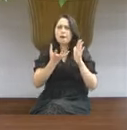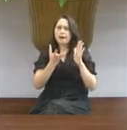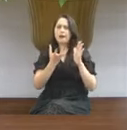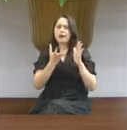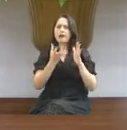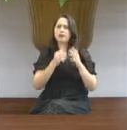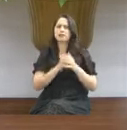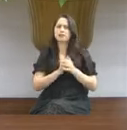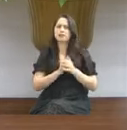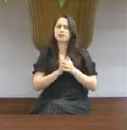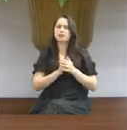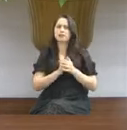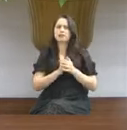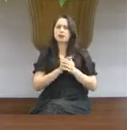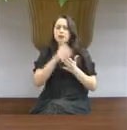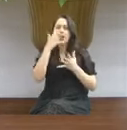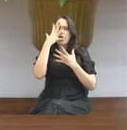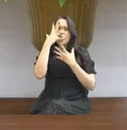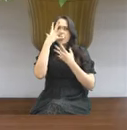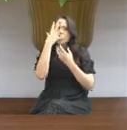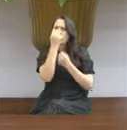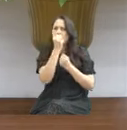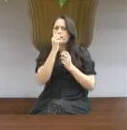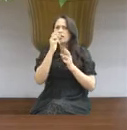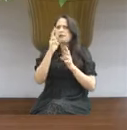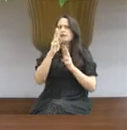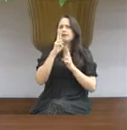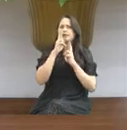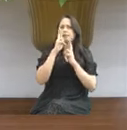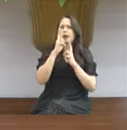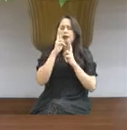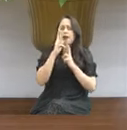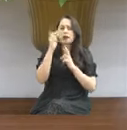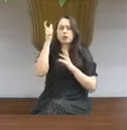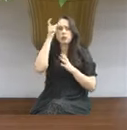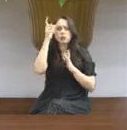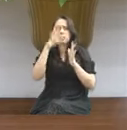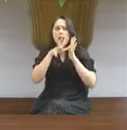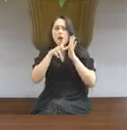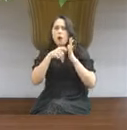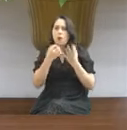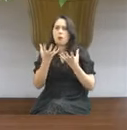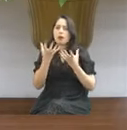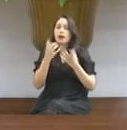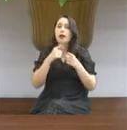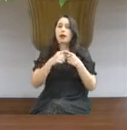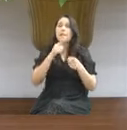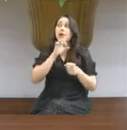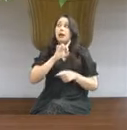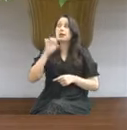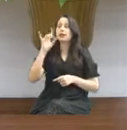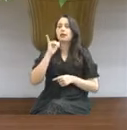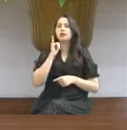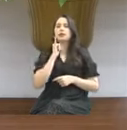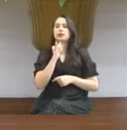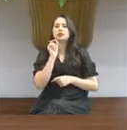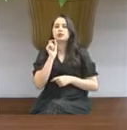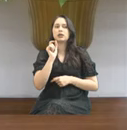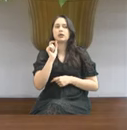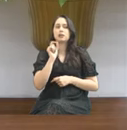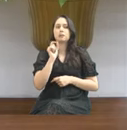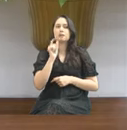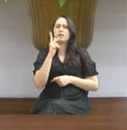confiança, o diabo quer roubar essa esperança, mas Deus essa noite está dizendo que é